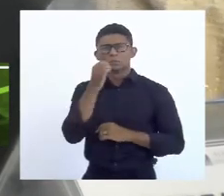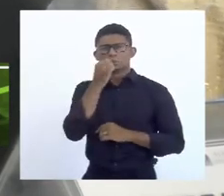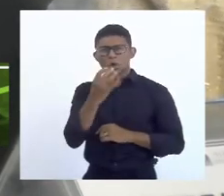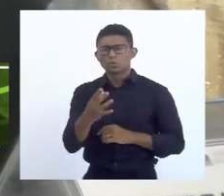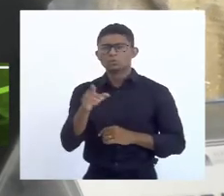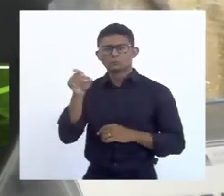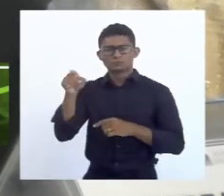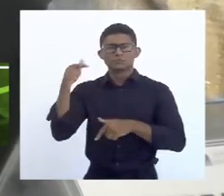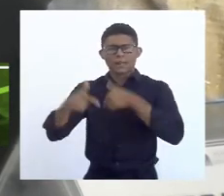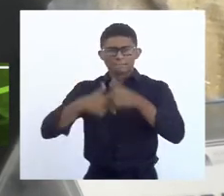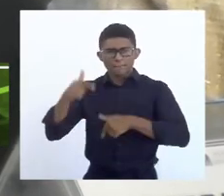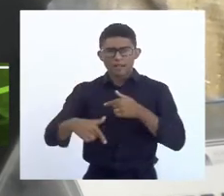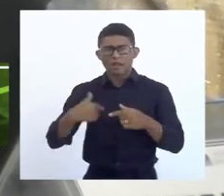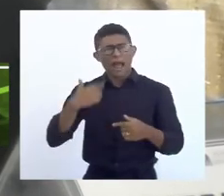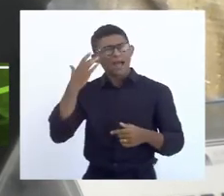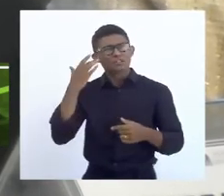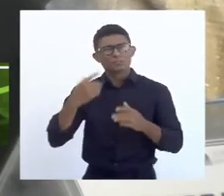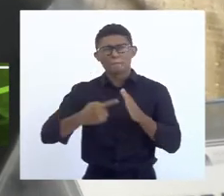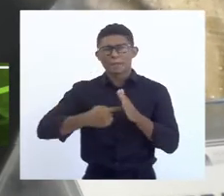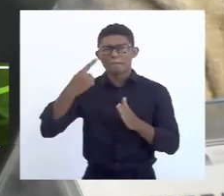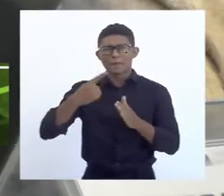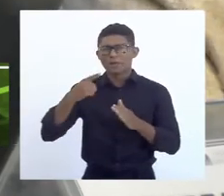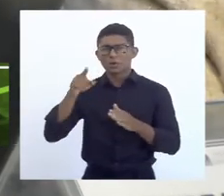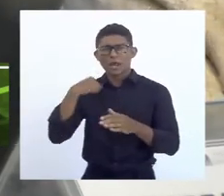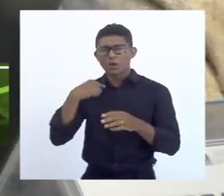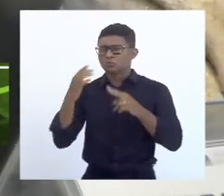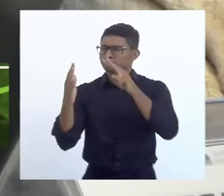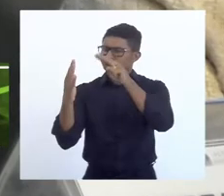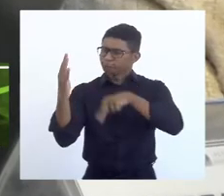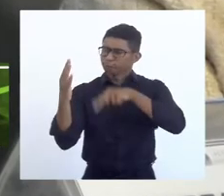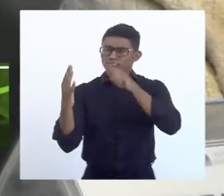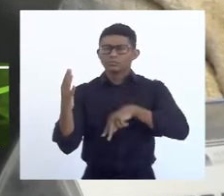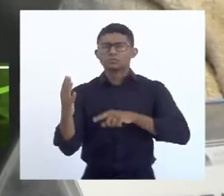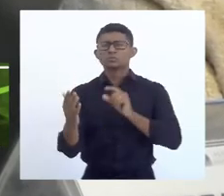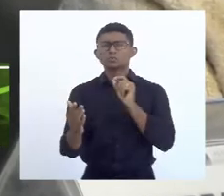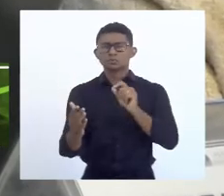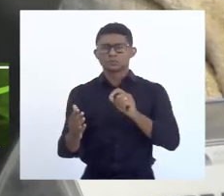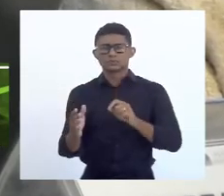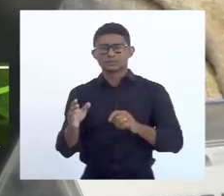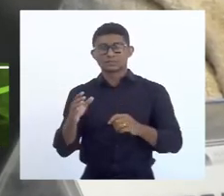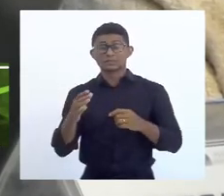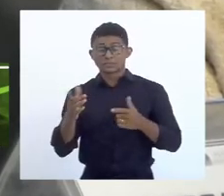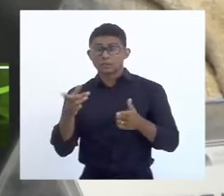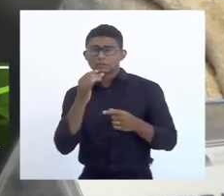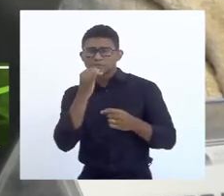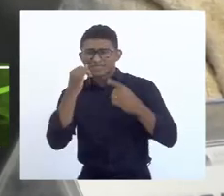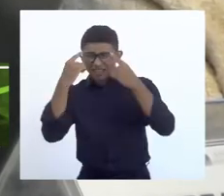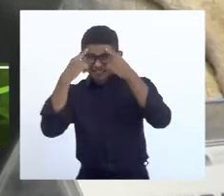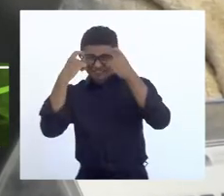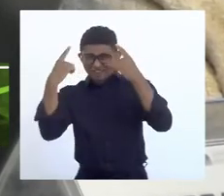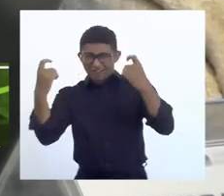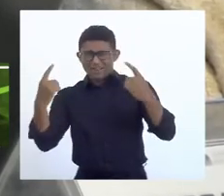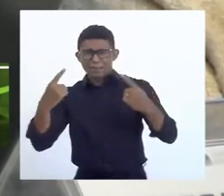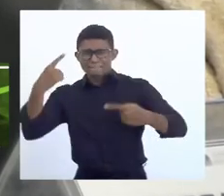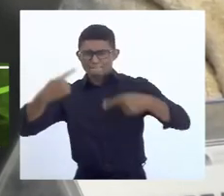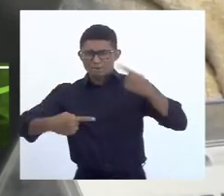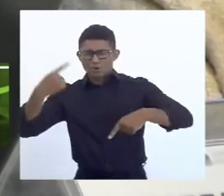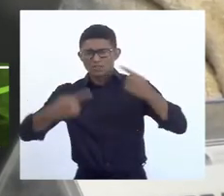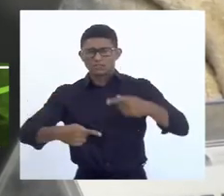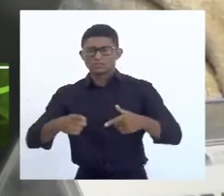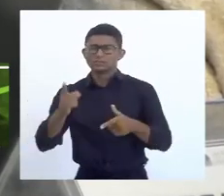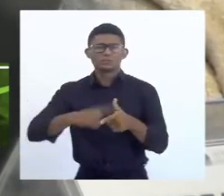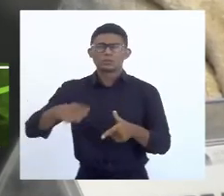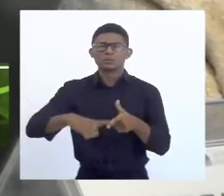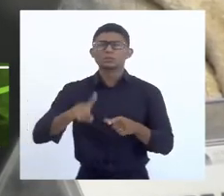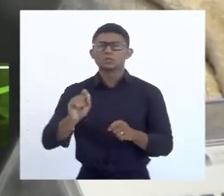li, onde os problemas da violência política se ressaltaram, é da